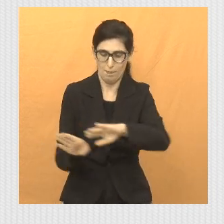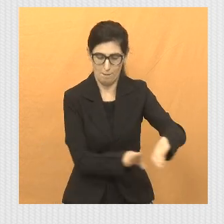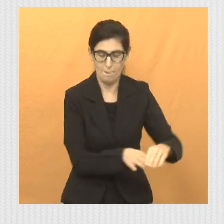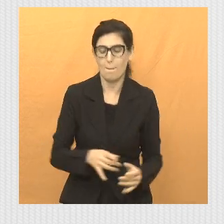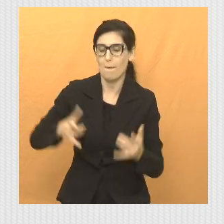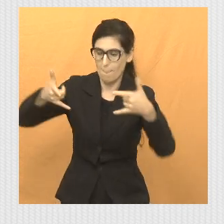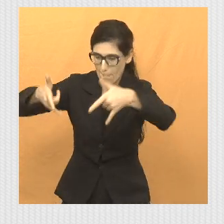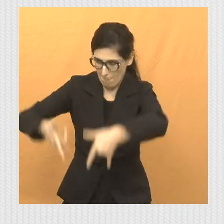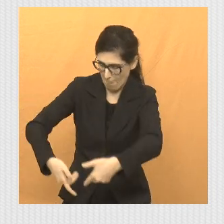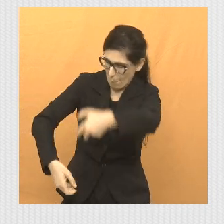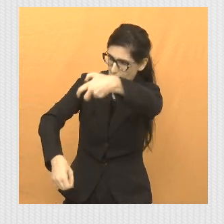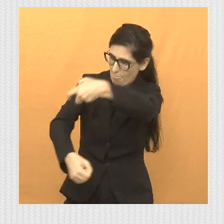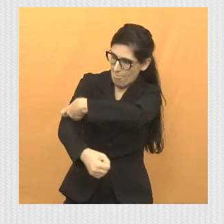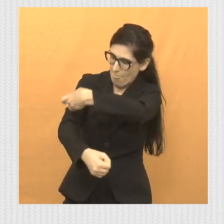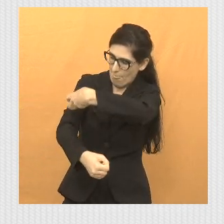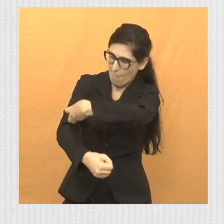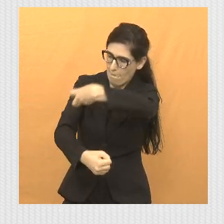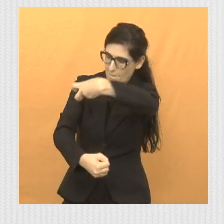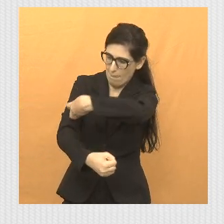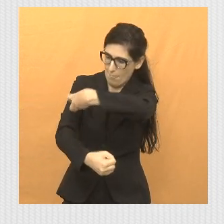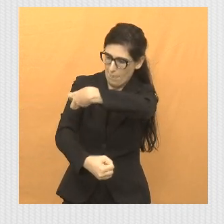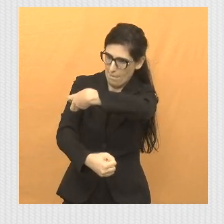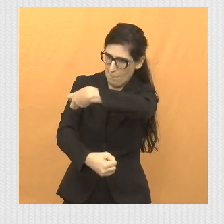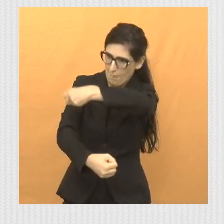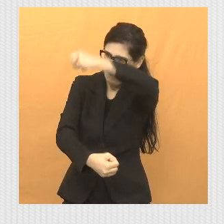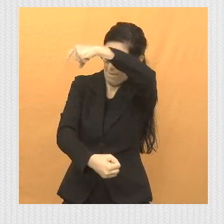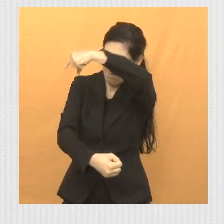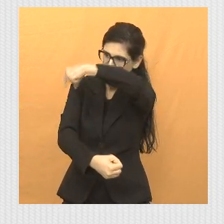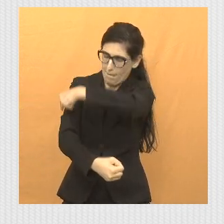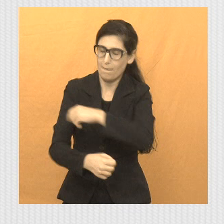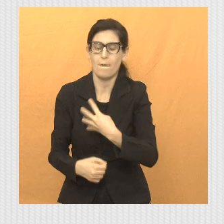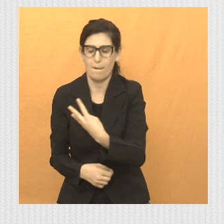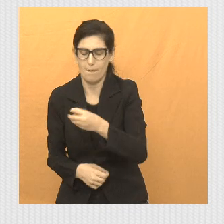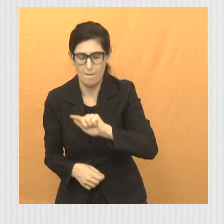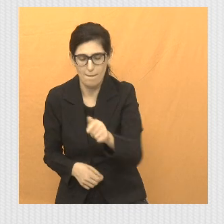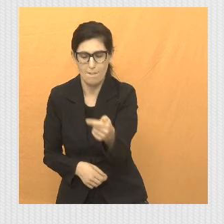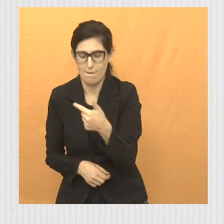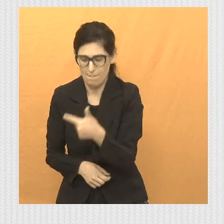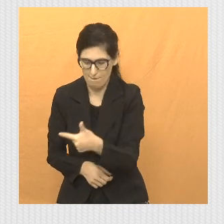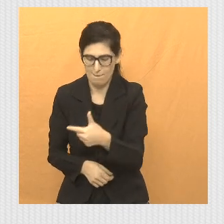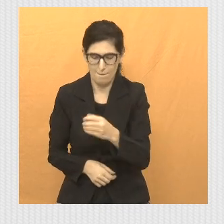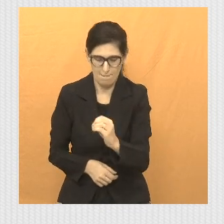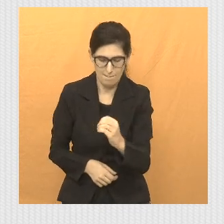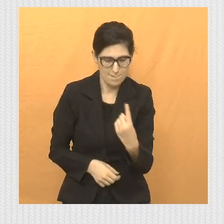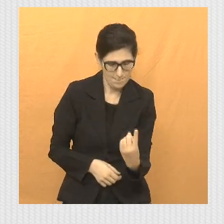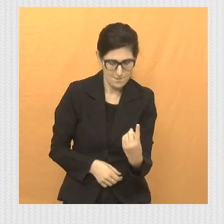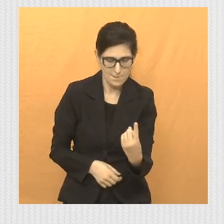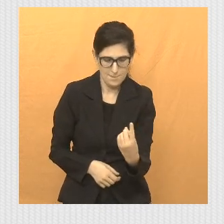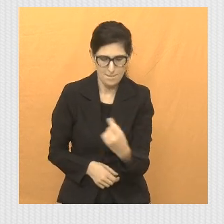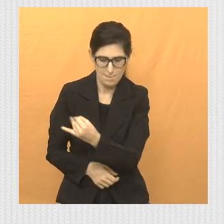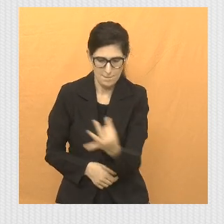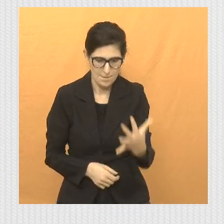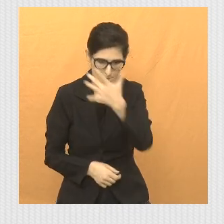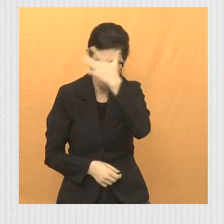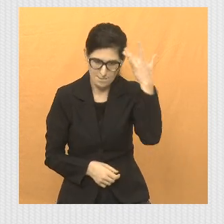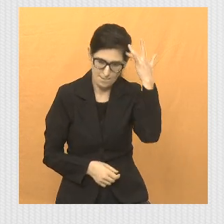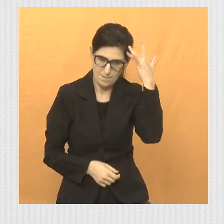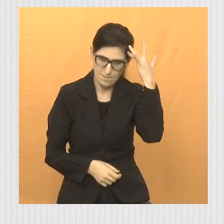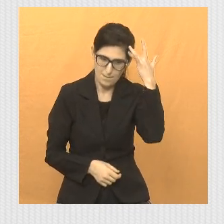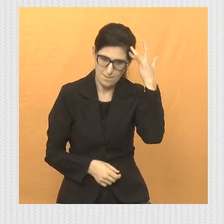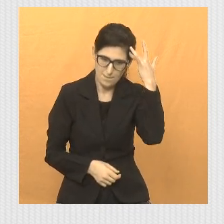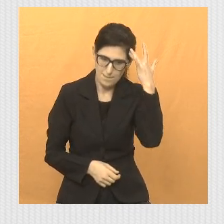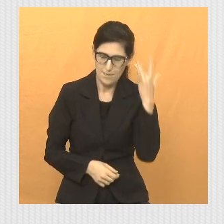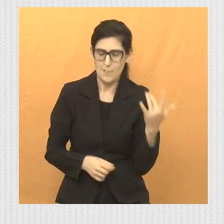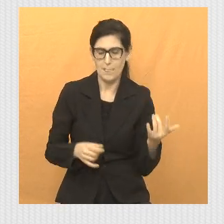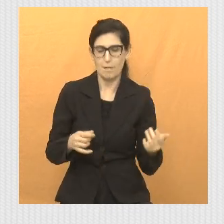Internações. Primeiro quadrimestre de 2019, 4.201 internações, que se deram tanto